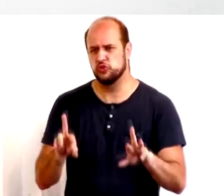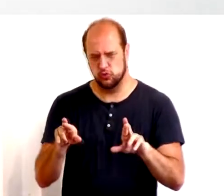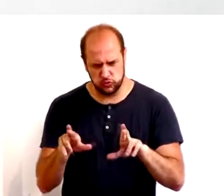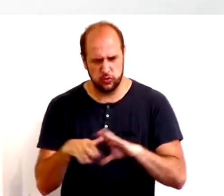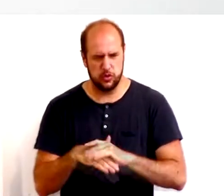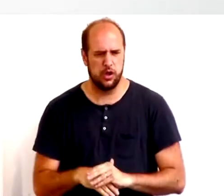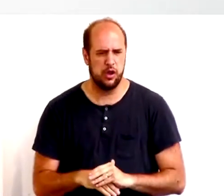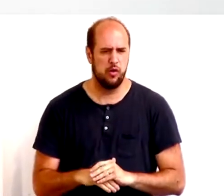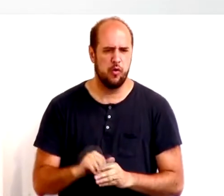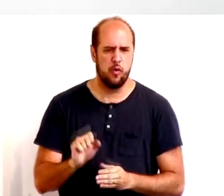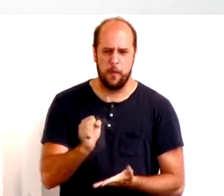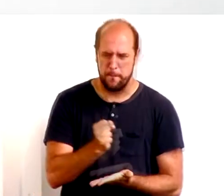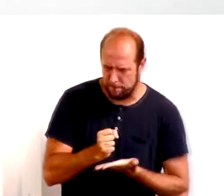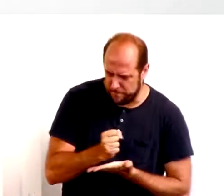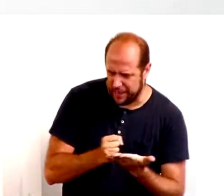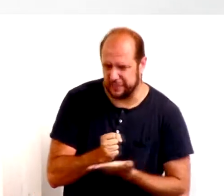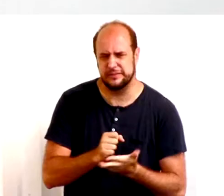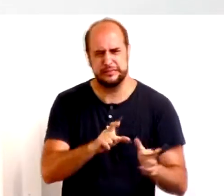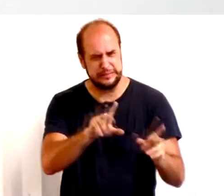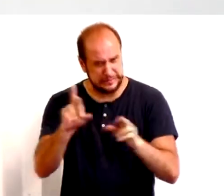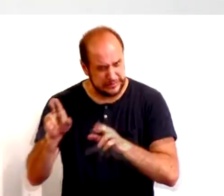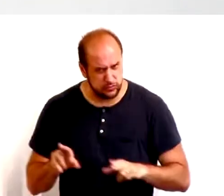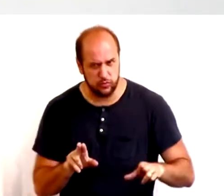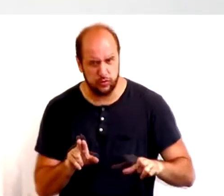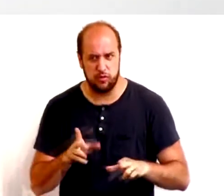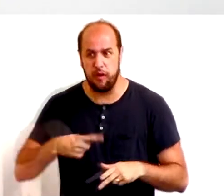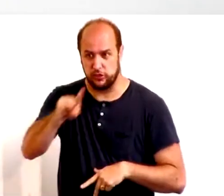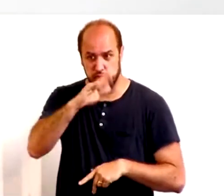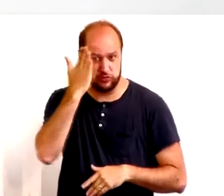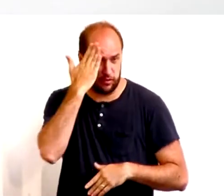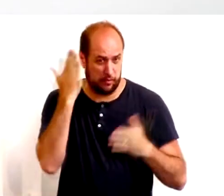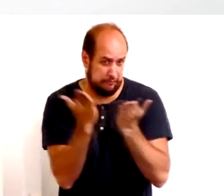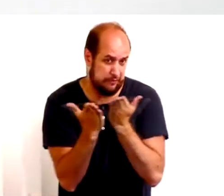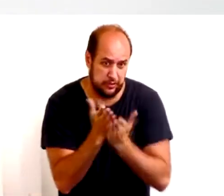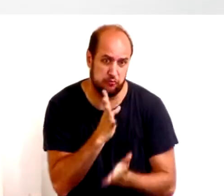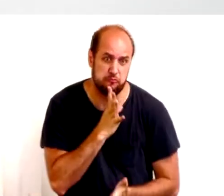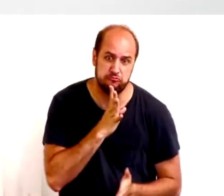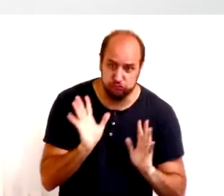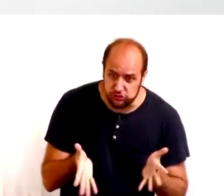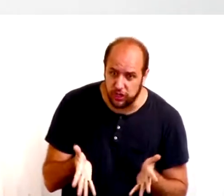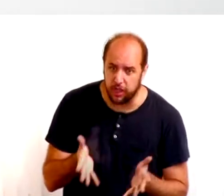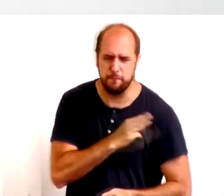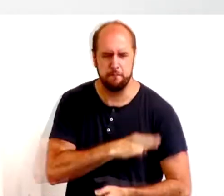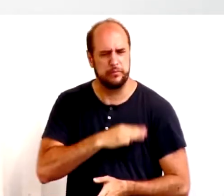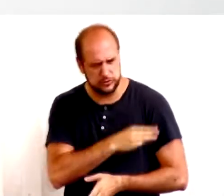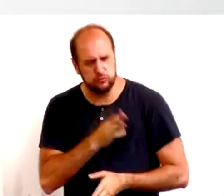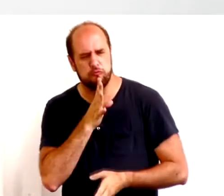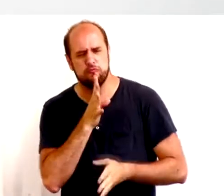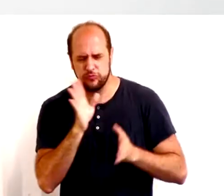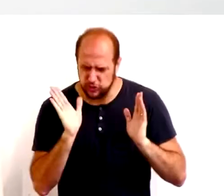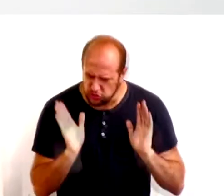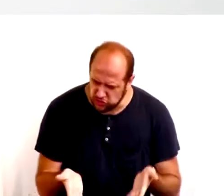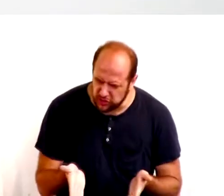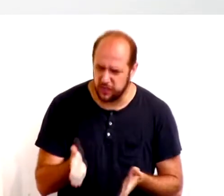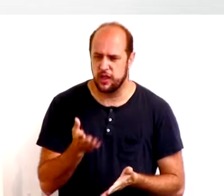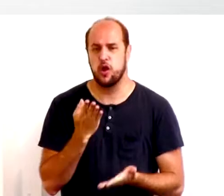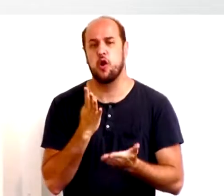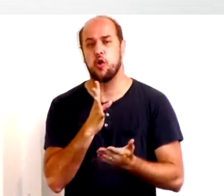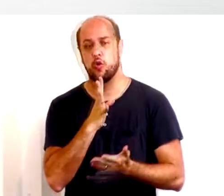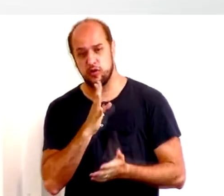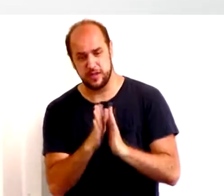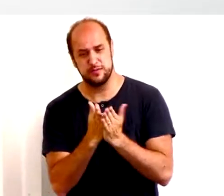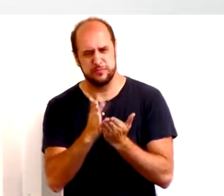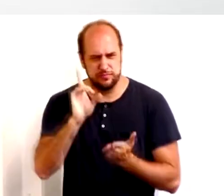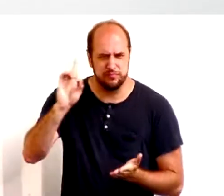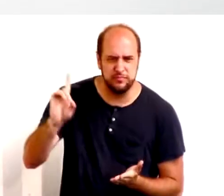base fundamental. Todos nós sabemos que somos eleitos, todos nós sabemos que estamos em constante santificação, que são as nossas